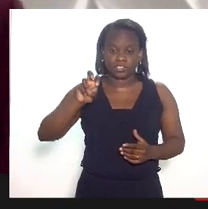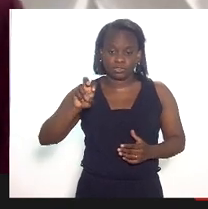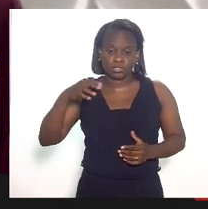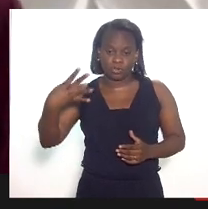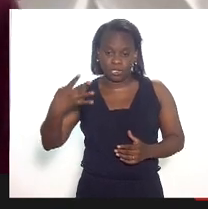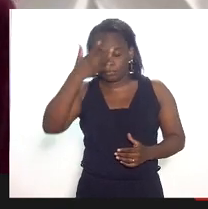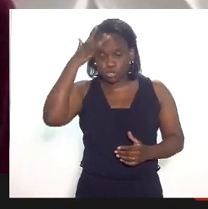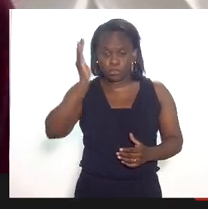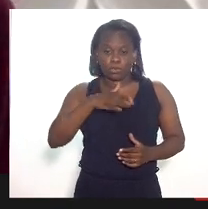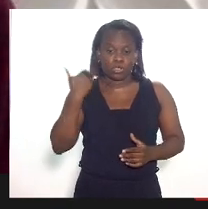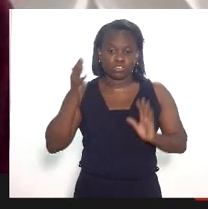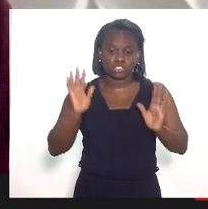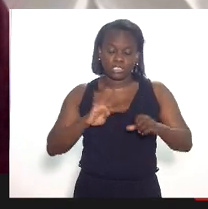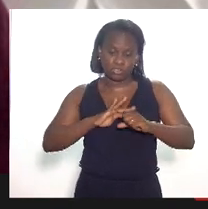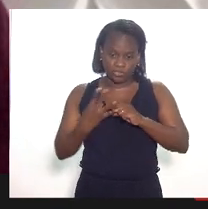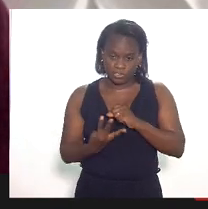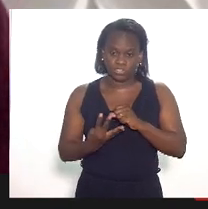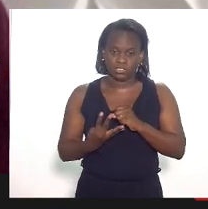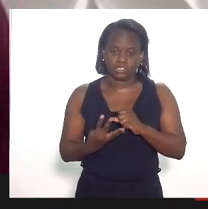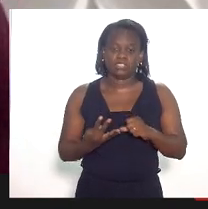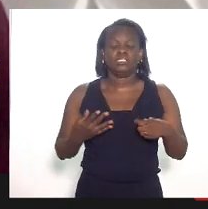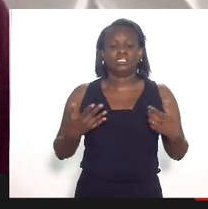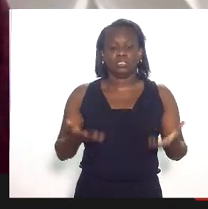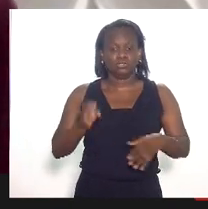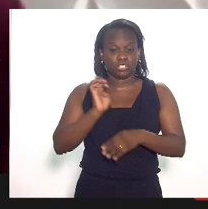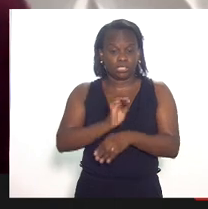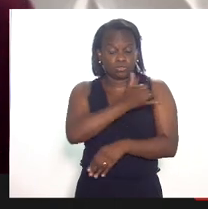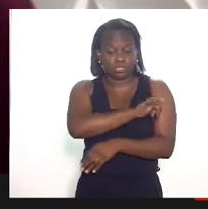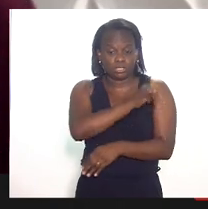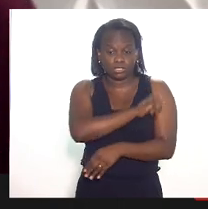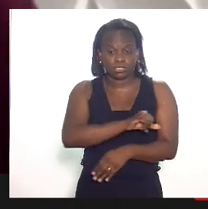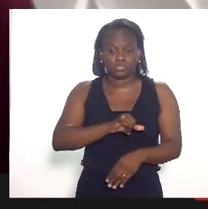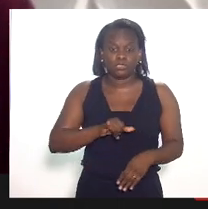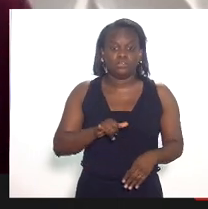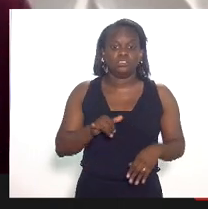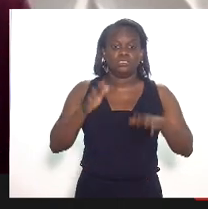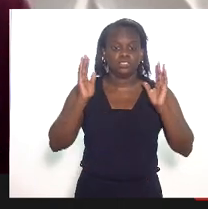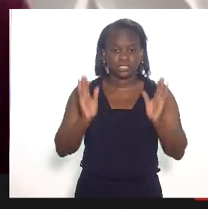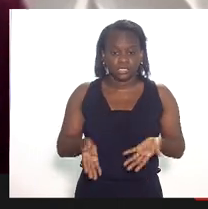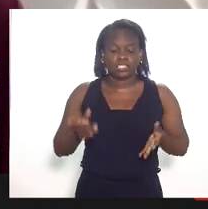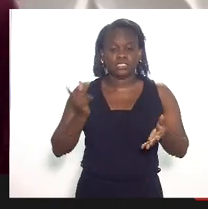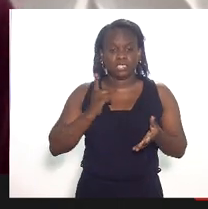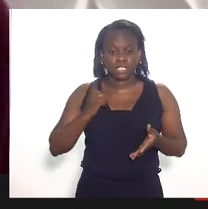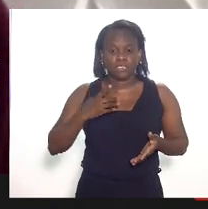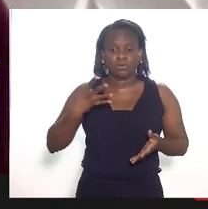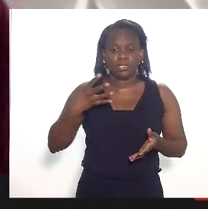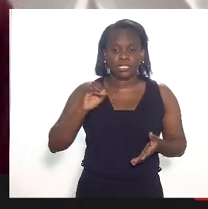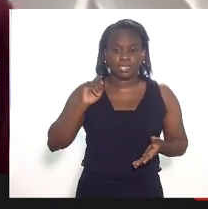365.954 pessoas mortas por Covid e que o estado do Rio de Janeiro já conta com